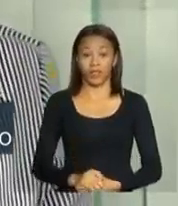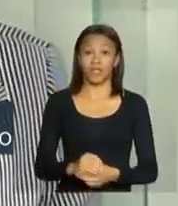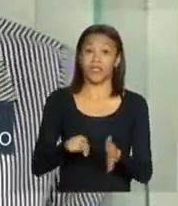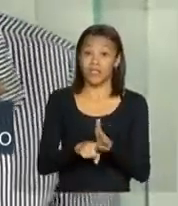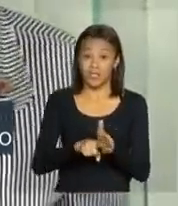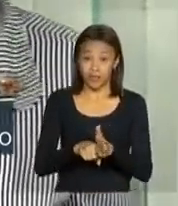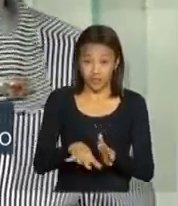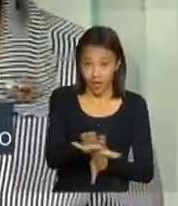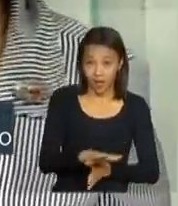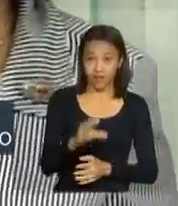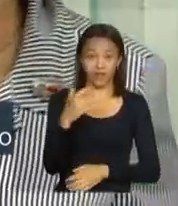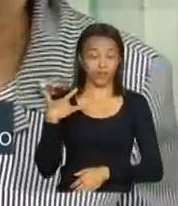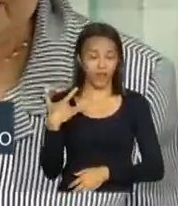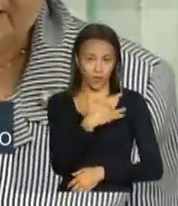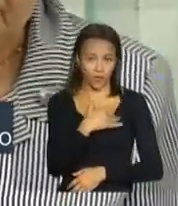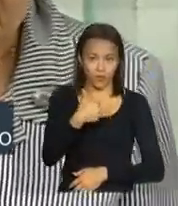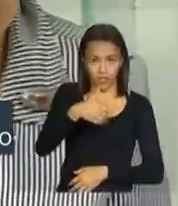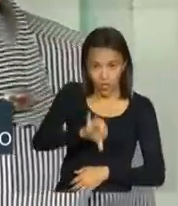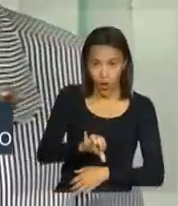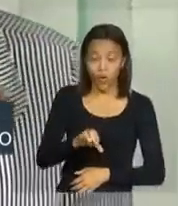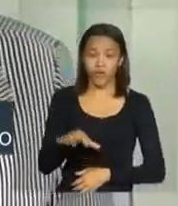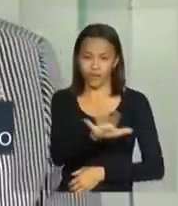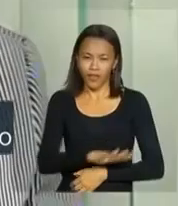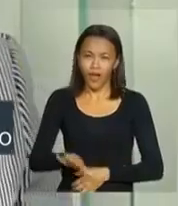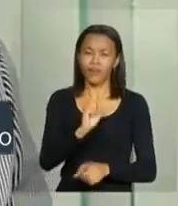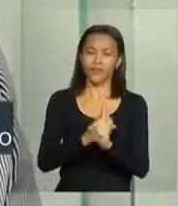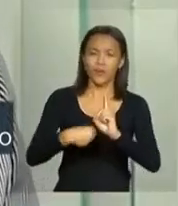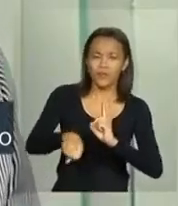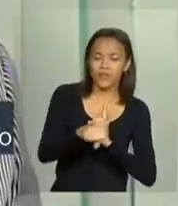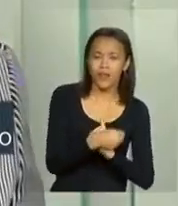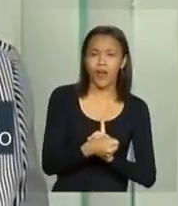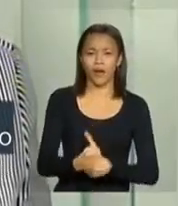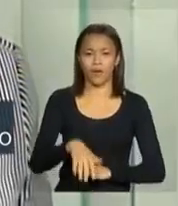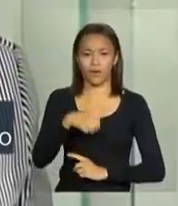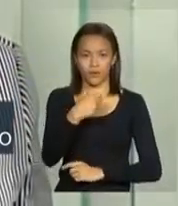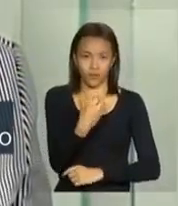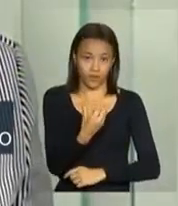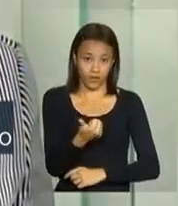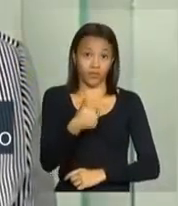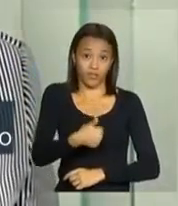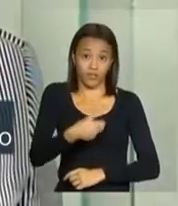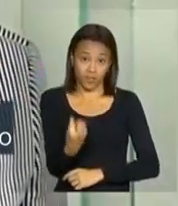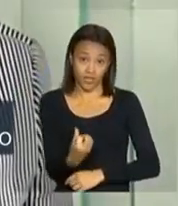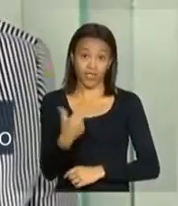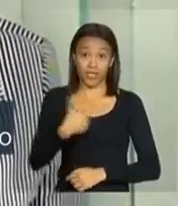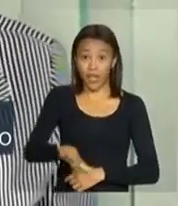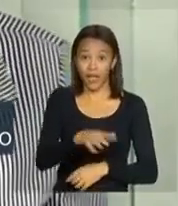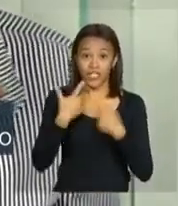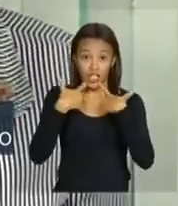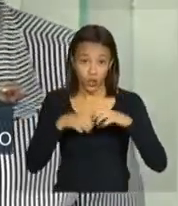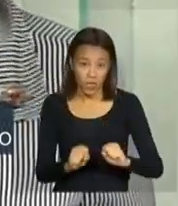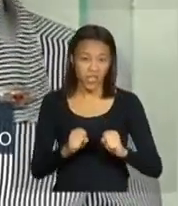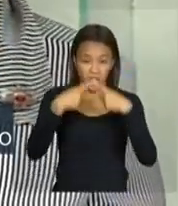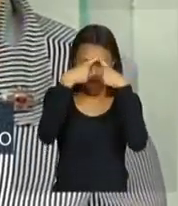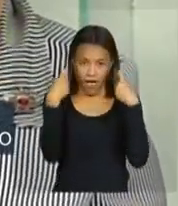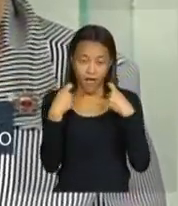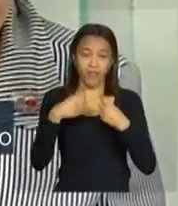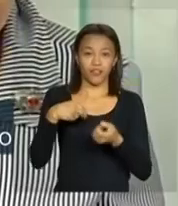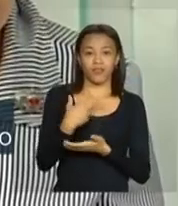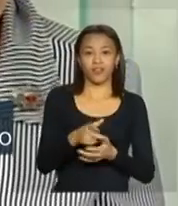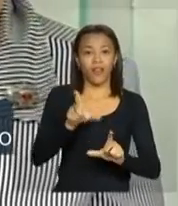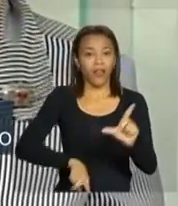saúde, 19%. Ciências sociais e aplicadas, 16%. Linguística, letras e artes,